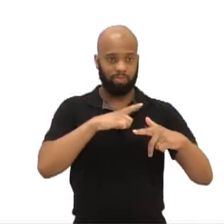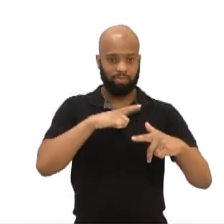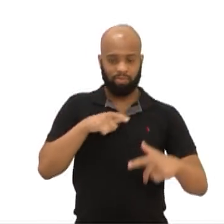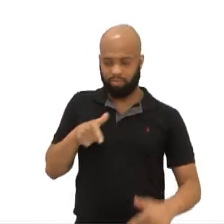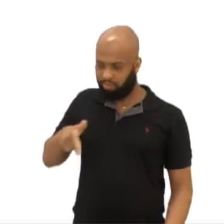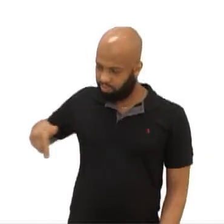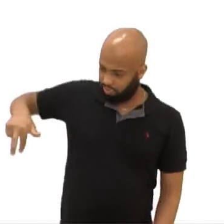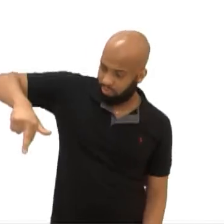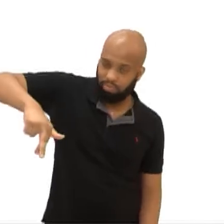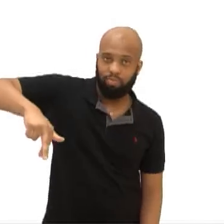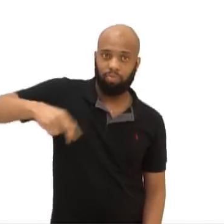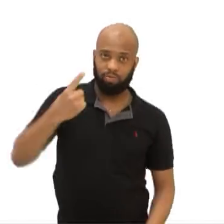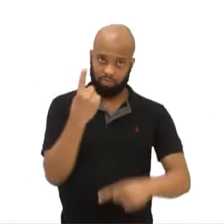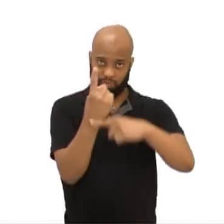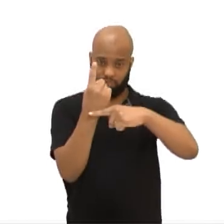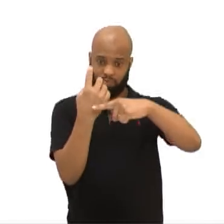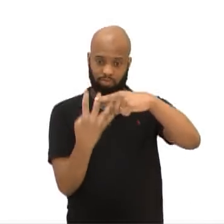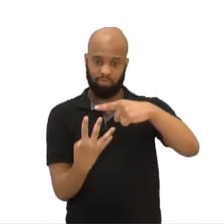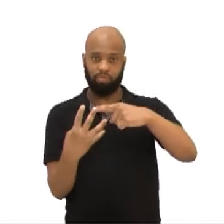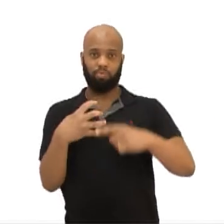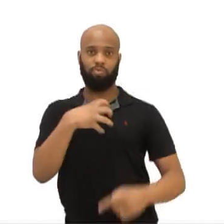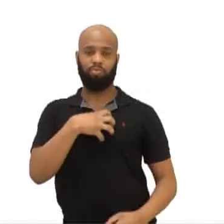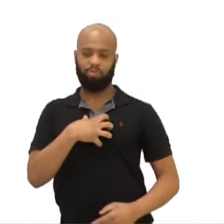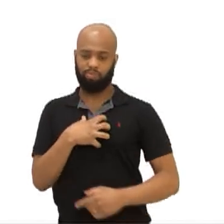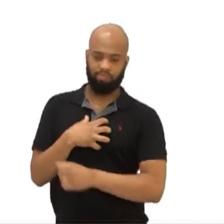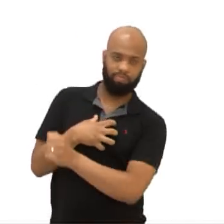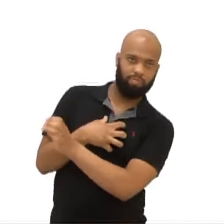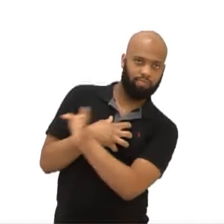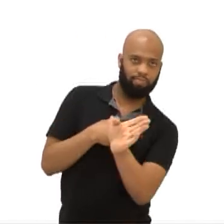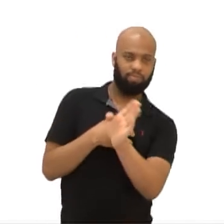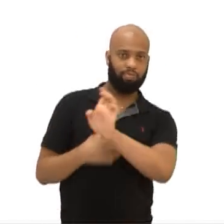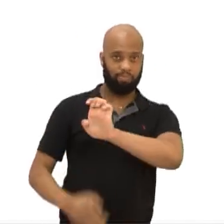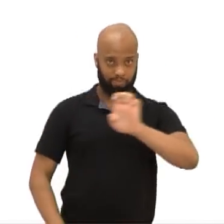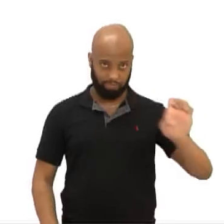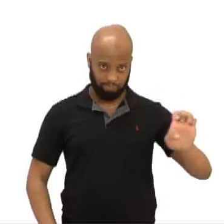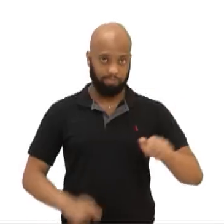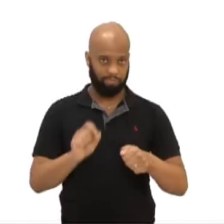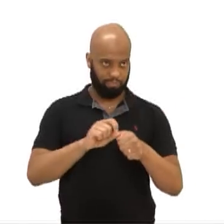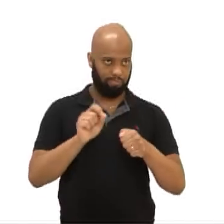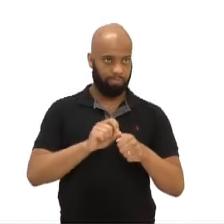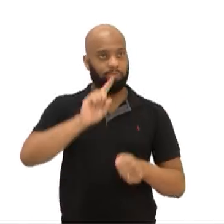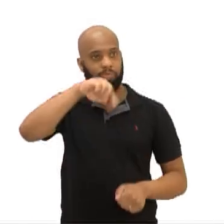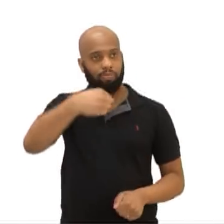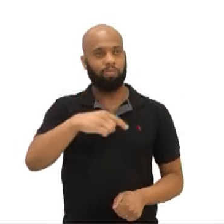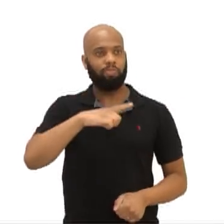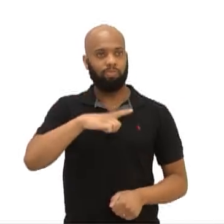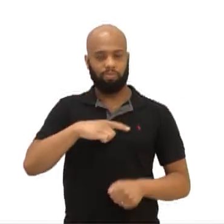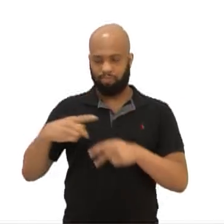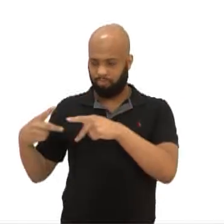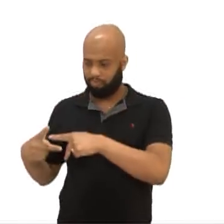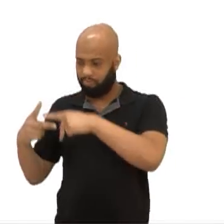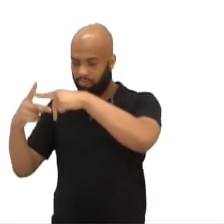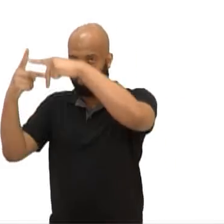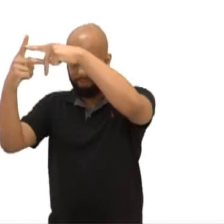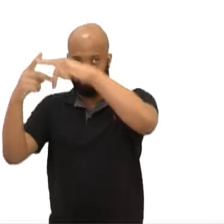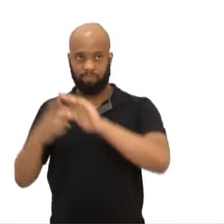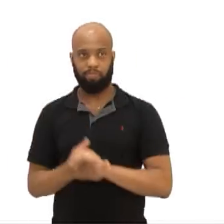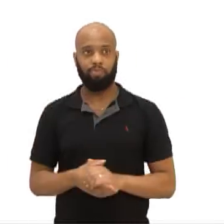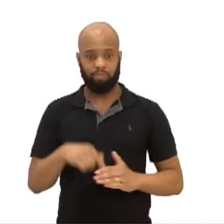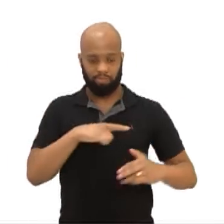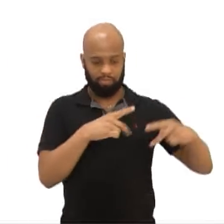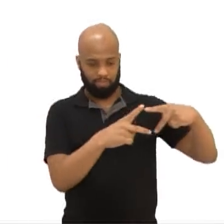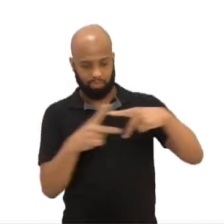girou 1/4 da volta para a esquerda dele, certo? E depois percorreu mais 3 casas.